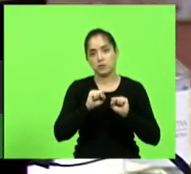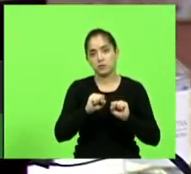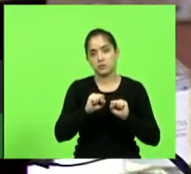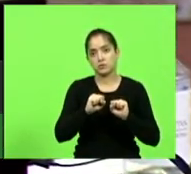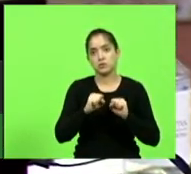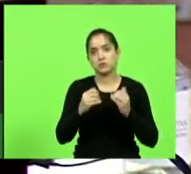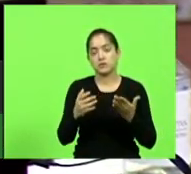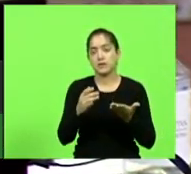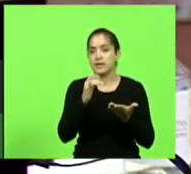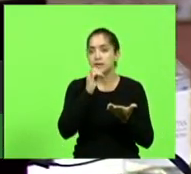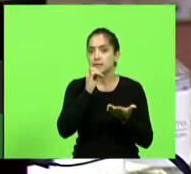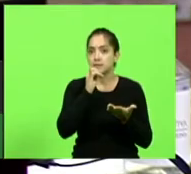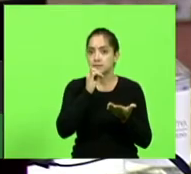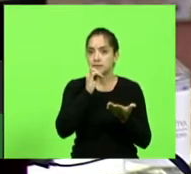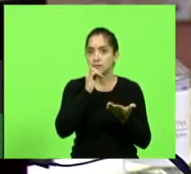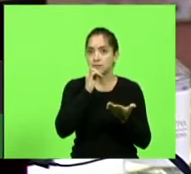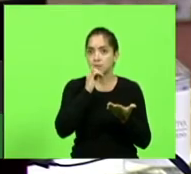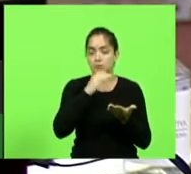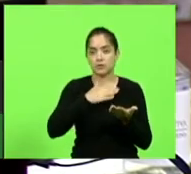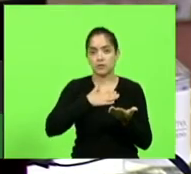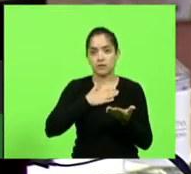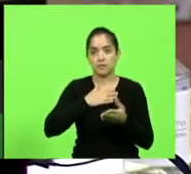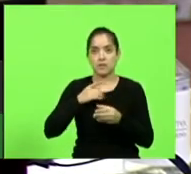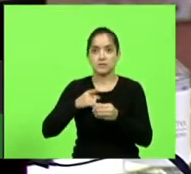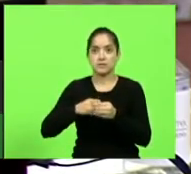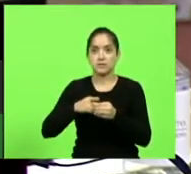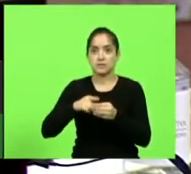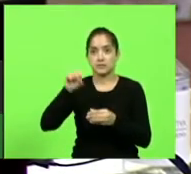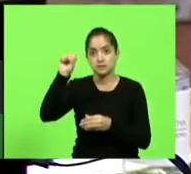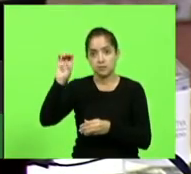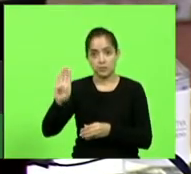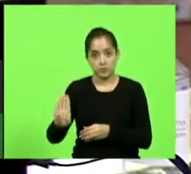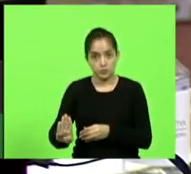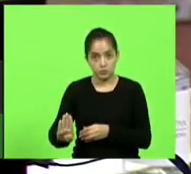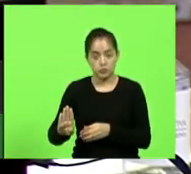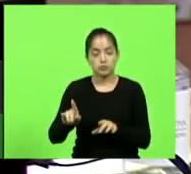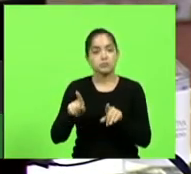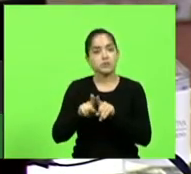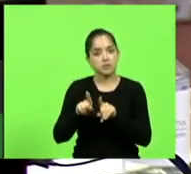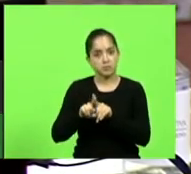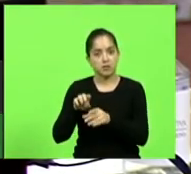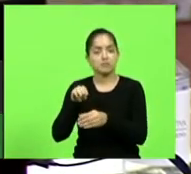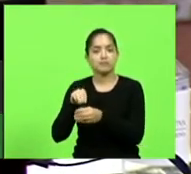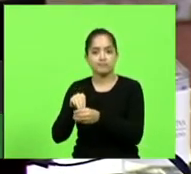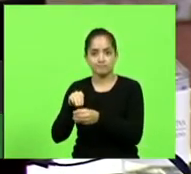dar um exemplo da minha cidade, São Bento do Sul, que também é municipal.